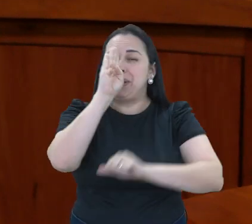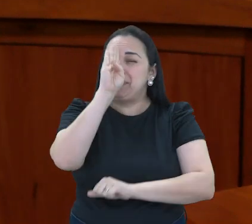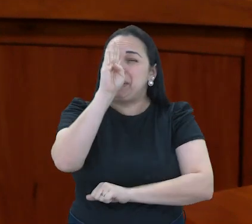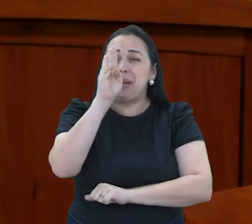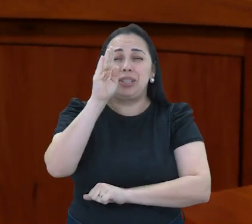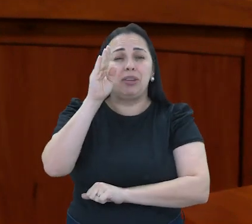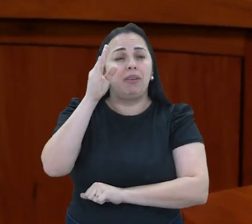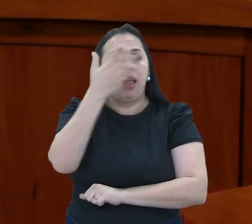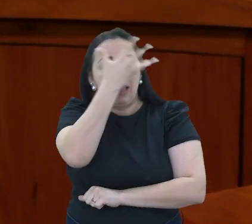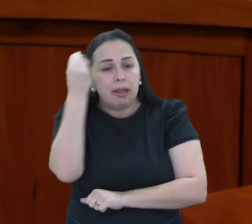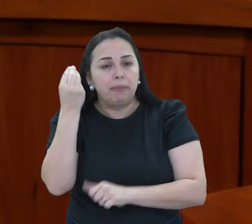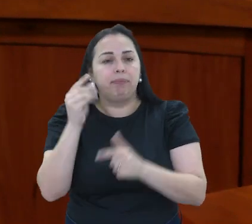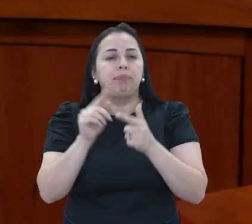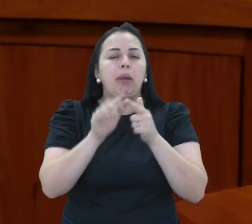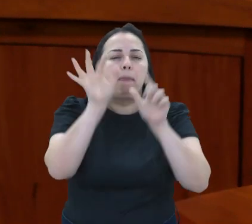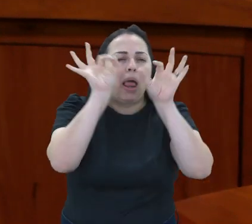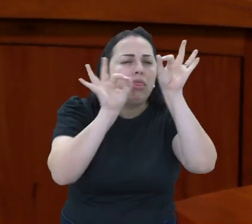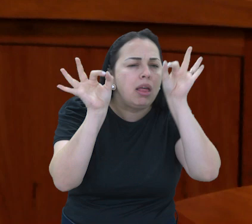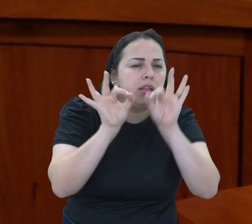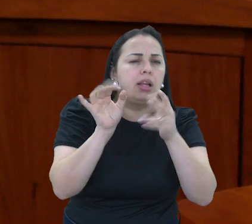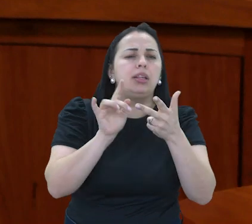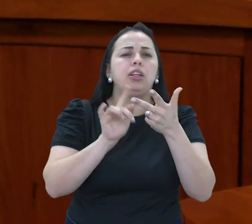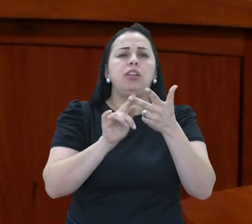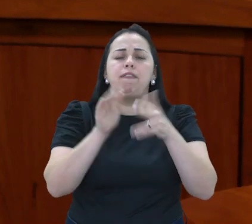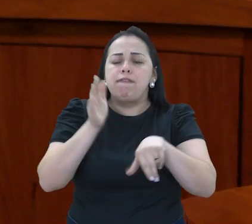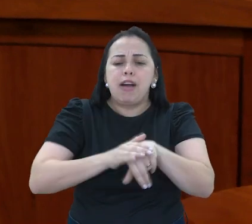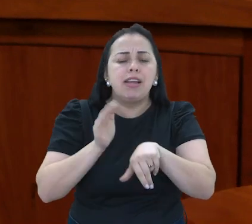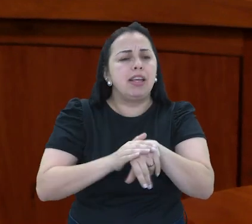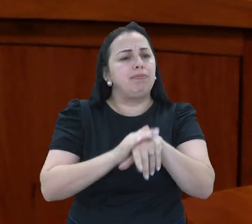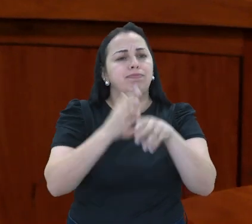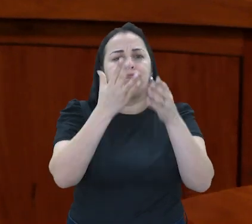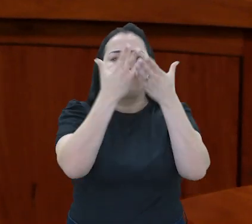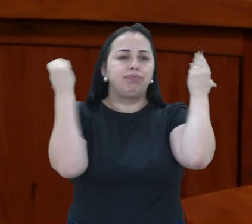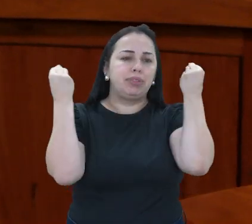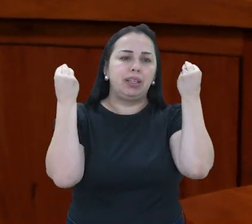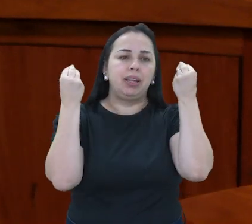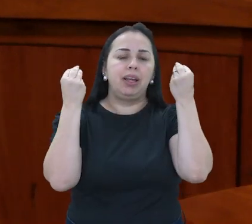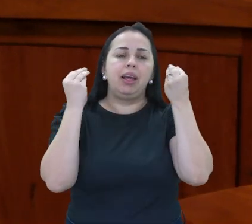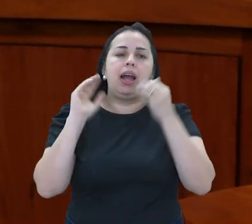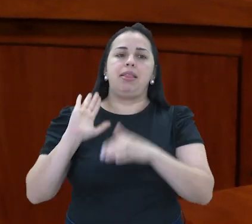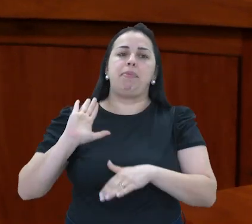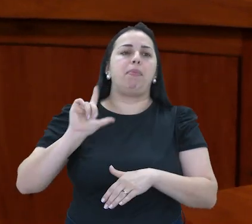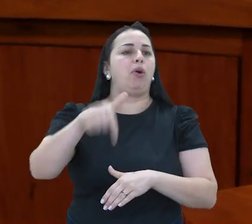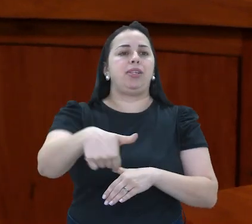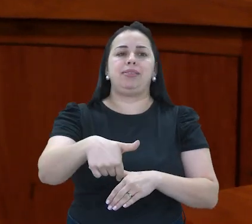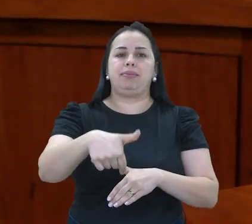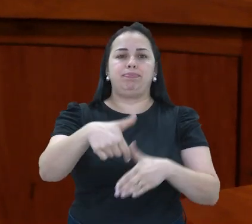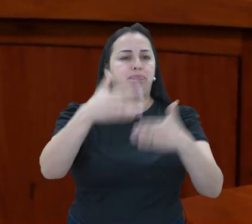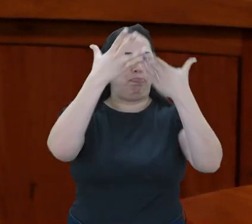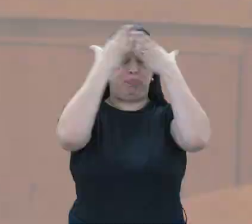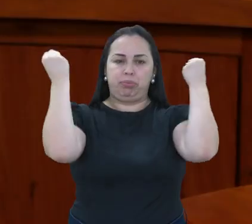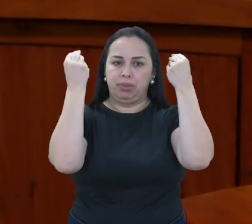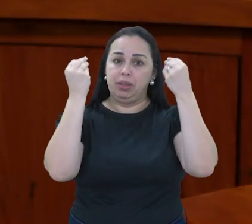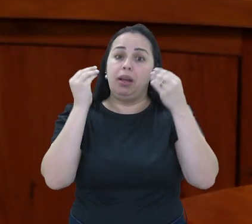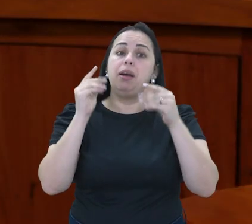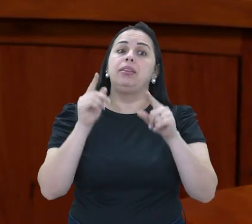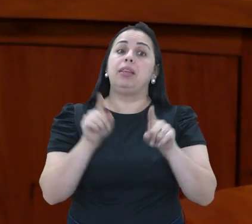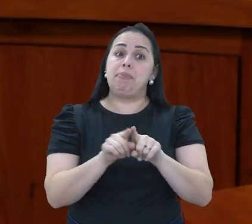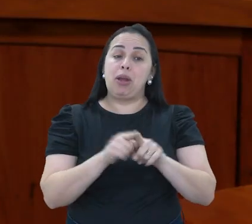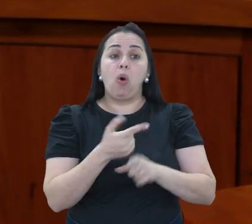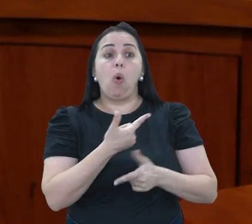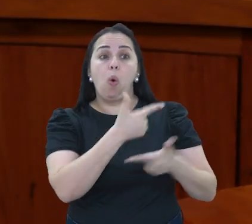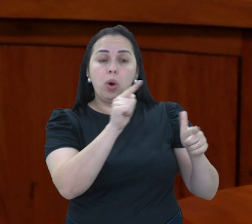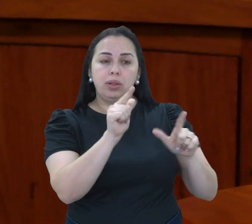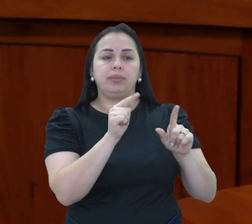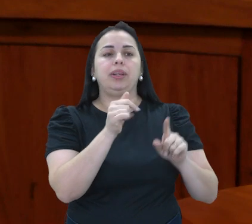alteradas, principalmente a memória, planejamento, execução, e ela leva ao quadro demencial. E existem